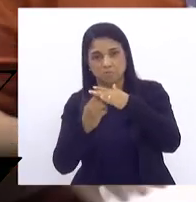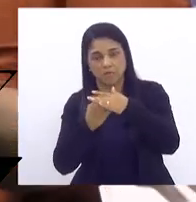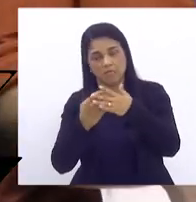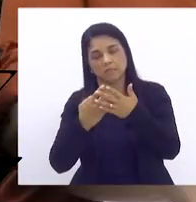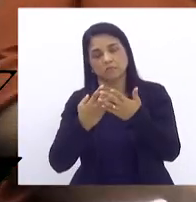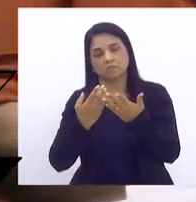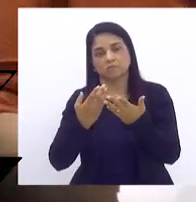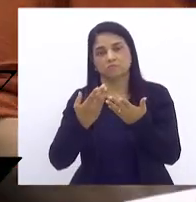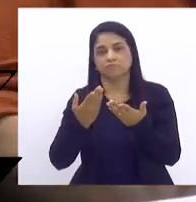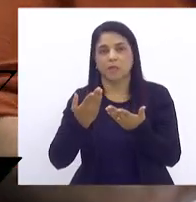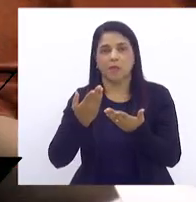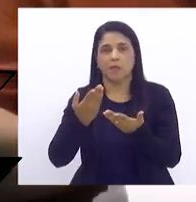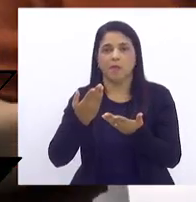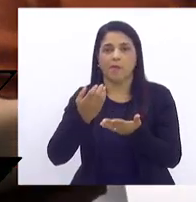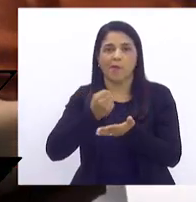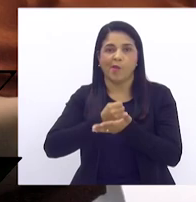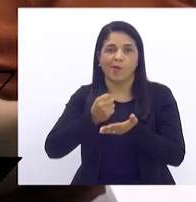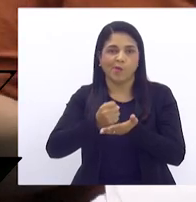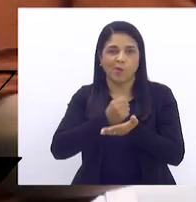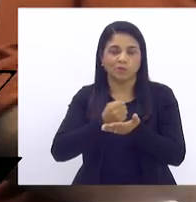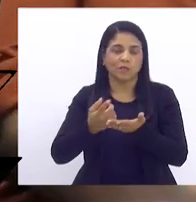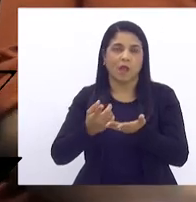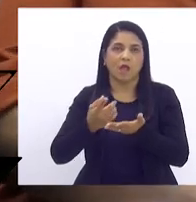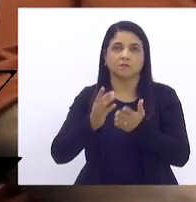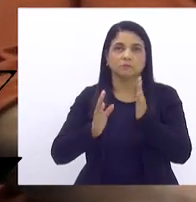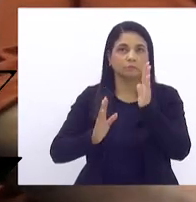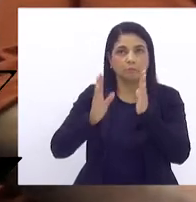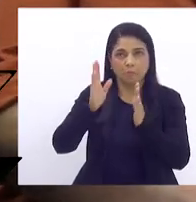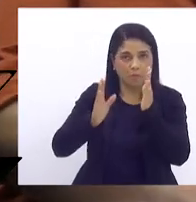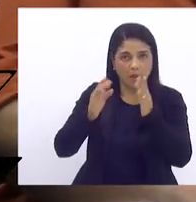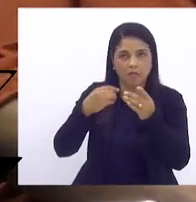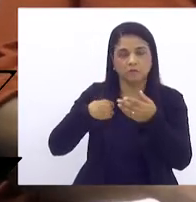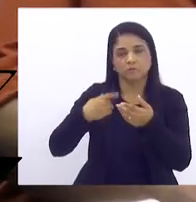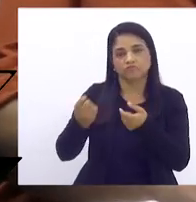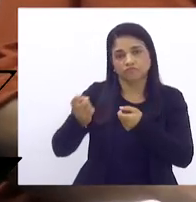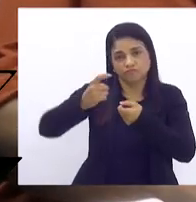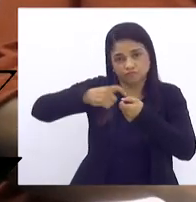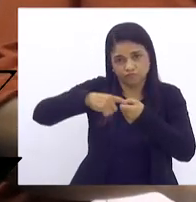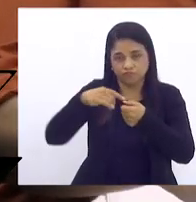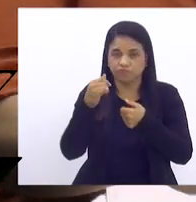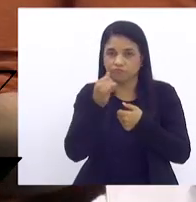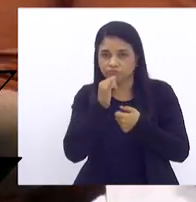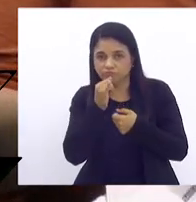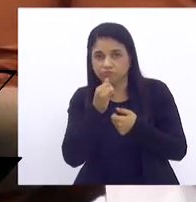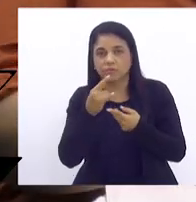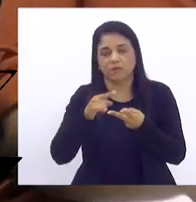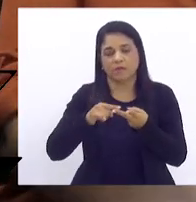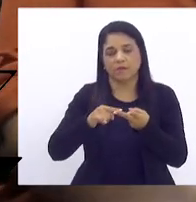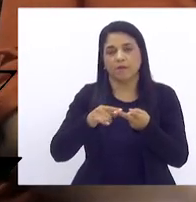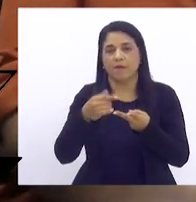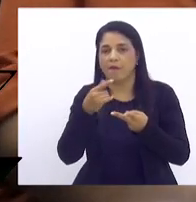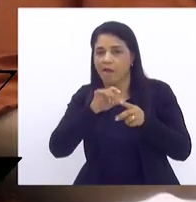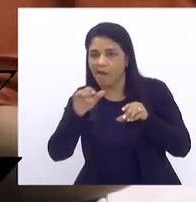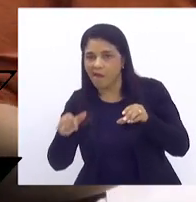não é o caso, né? Ele estabelece um prazo de religação, as concessionárias vão ter que ter um plano de contingência para isso.